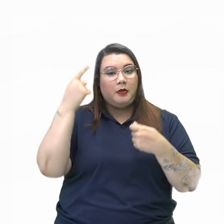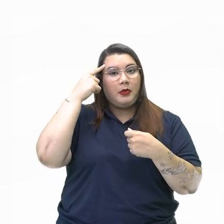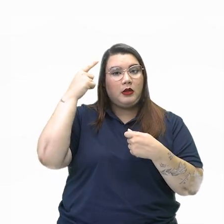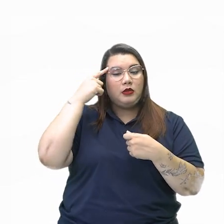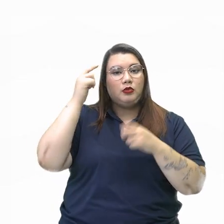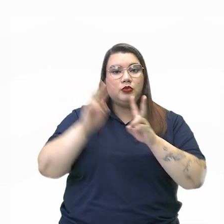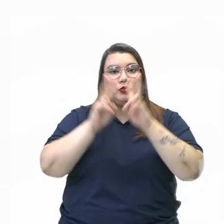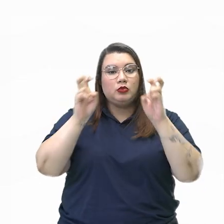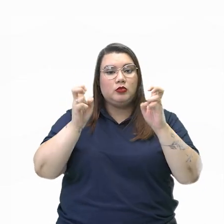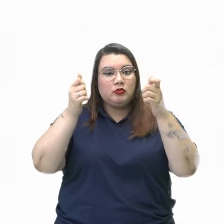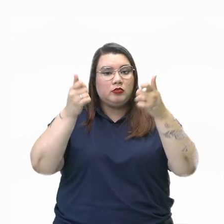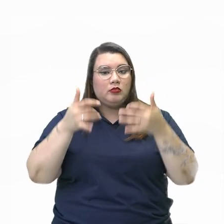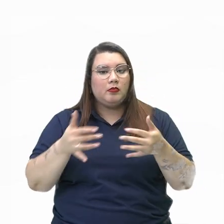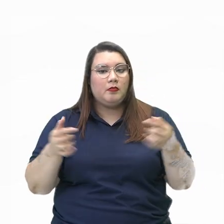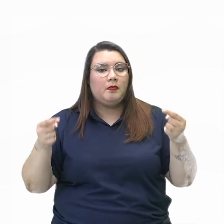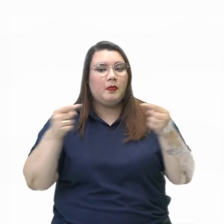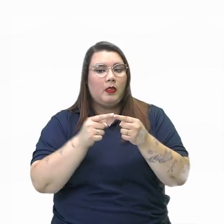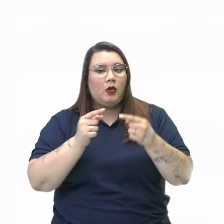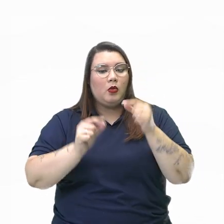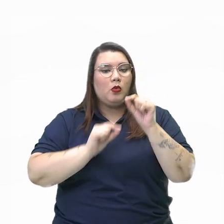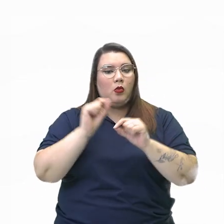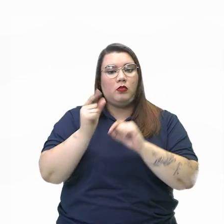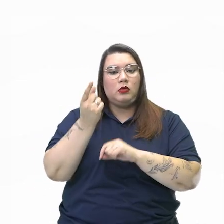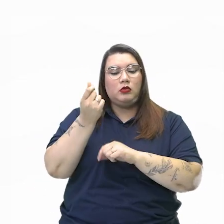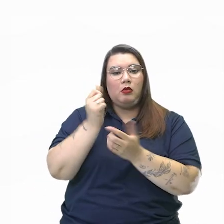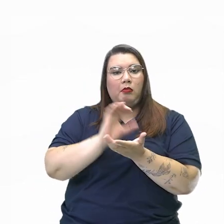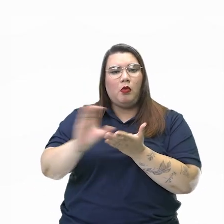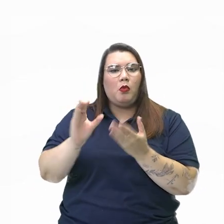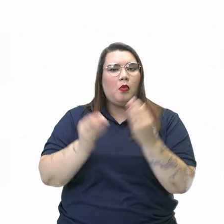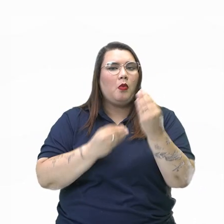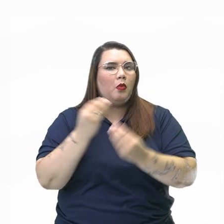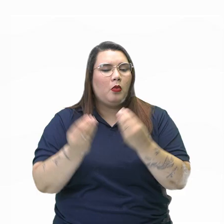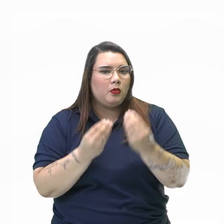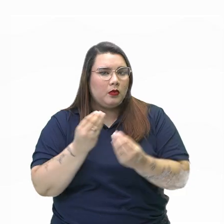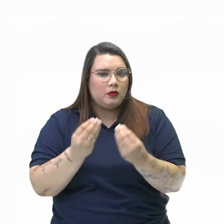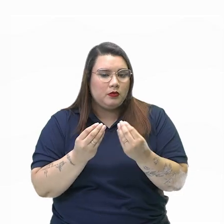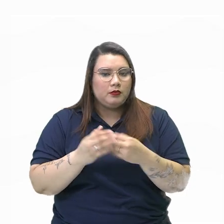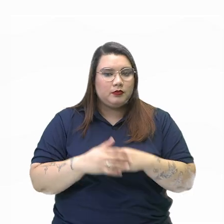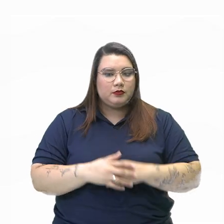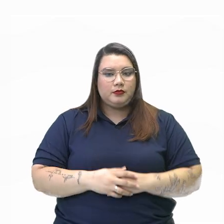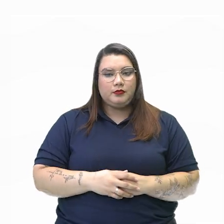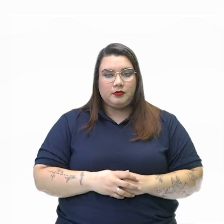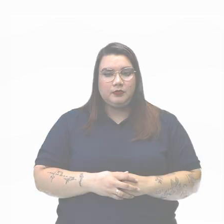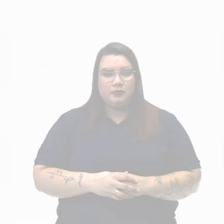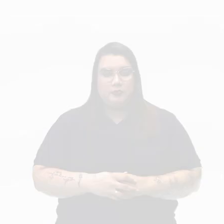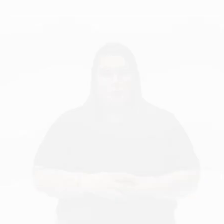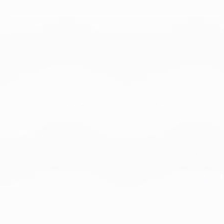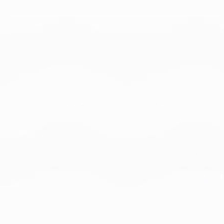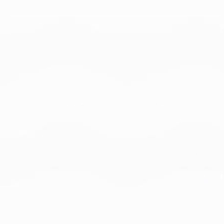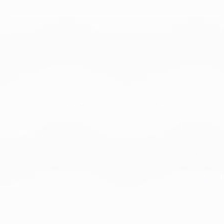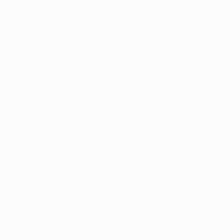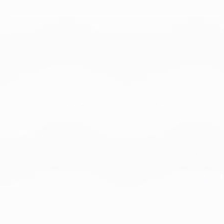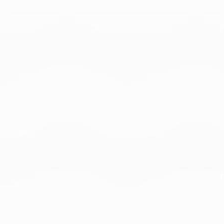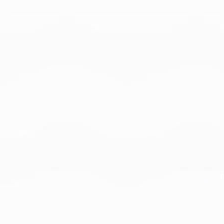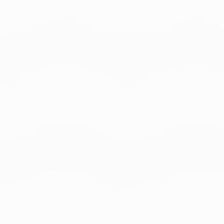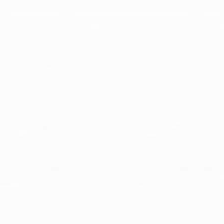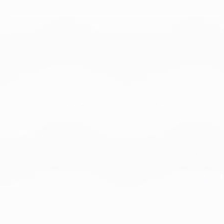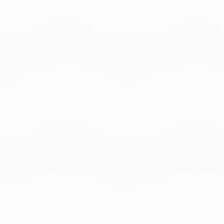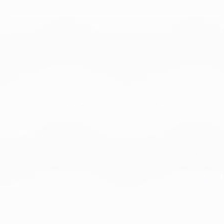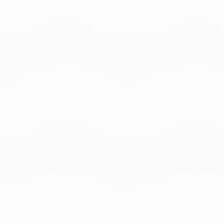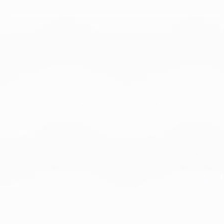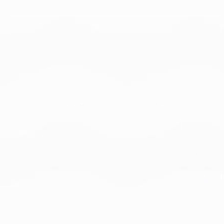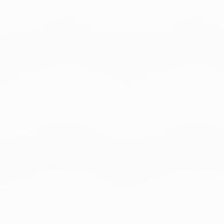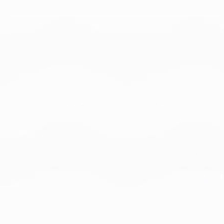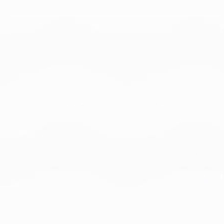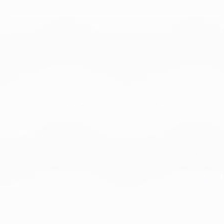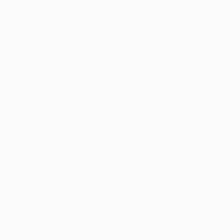de disparidade de financiamento e patrocínio. Quando a gente fala de preconceito, a gente está falando de um conceito pré-concebido, não é mesmo? Então, quando a